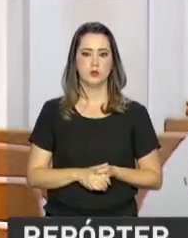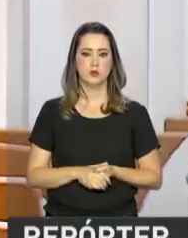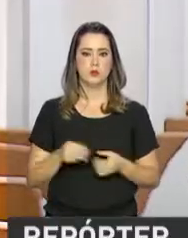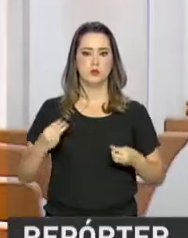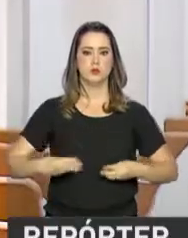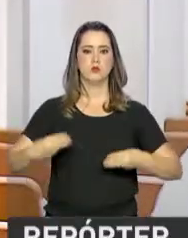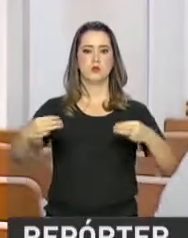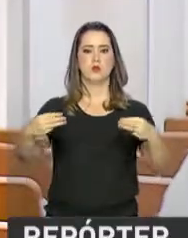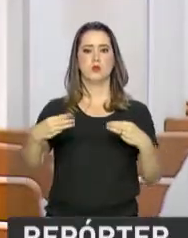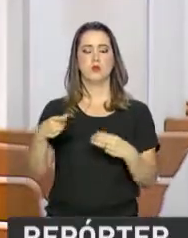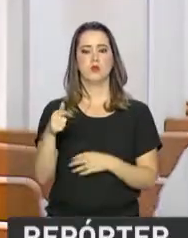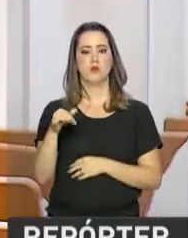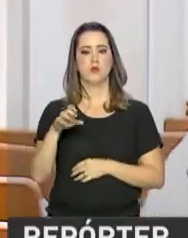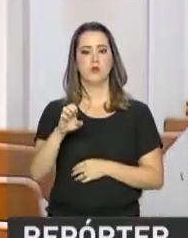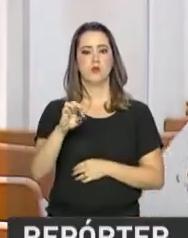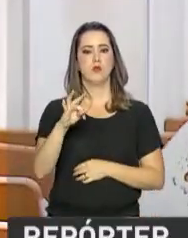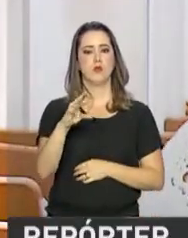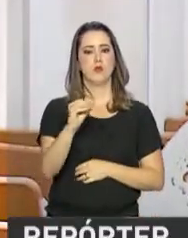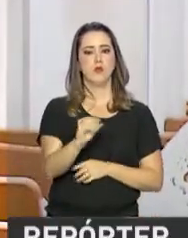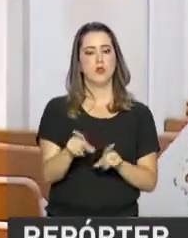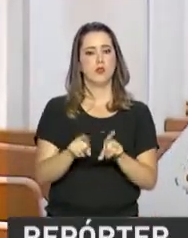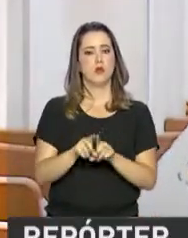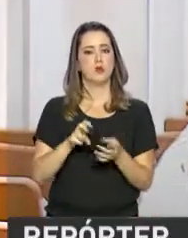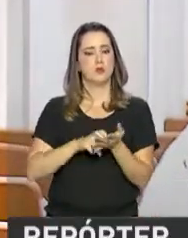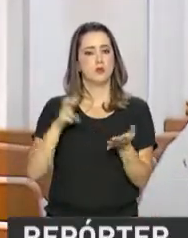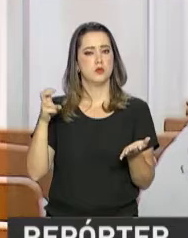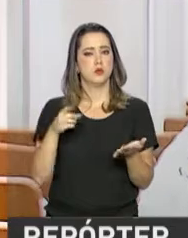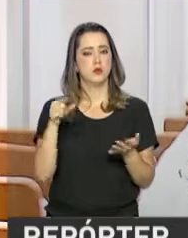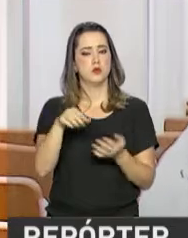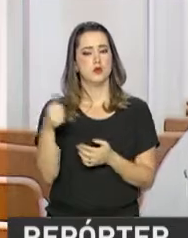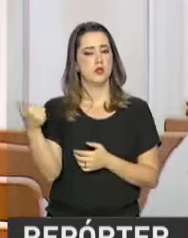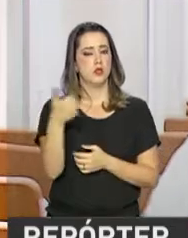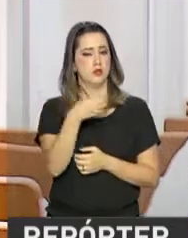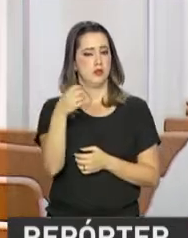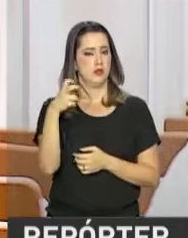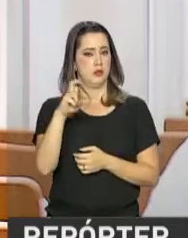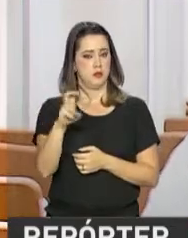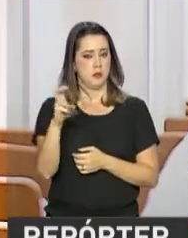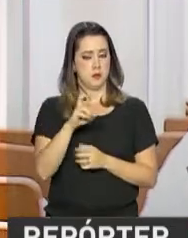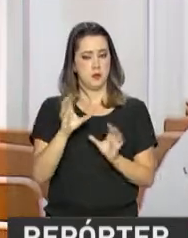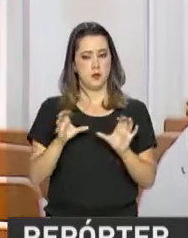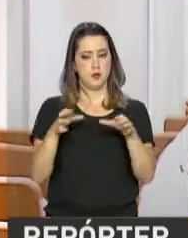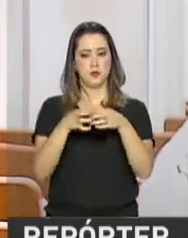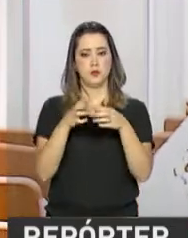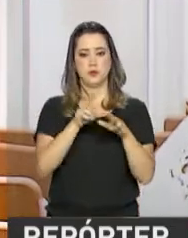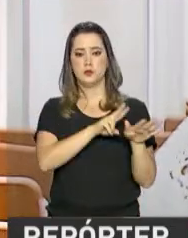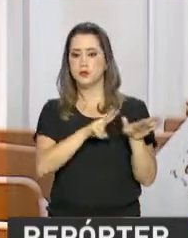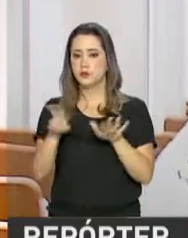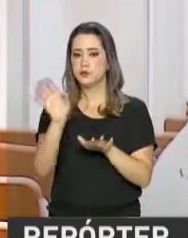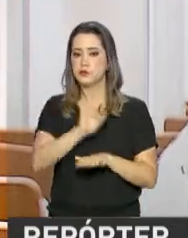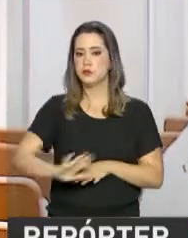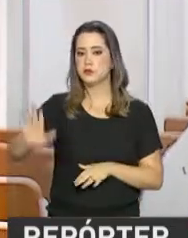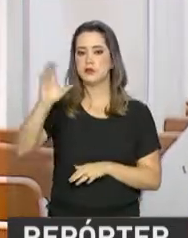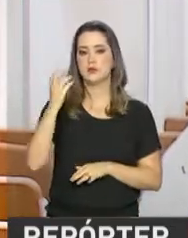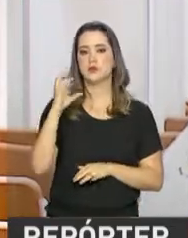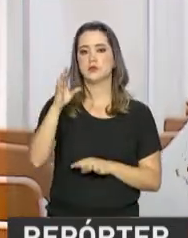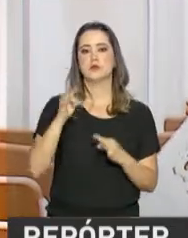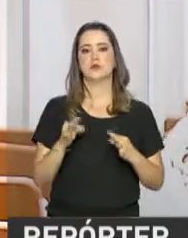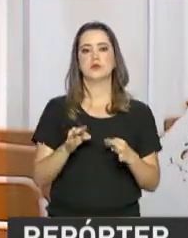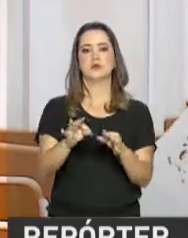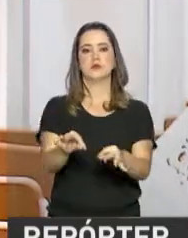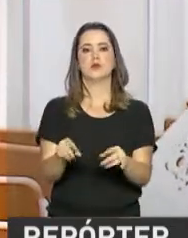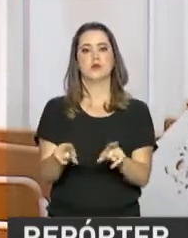ministro gilberto kassab lançou na manhã desta terça feira a 15ª edição da semana nacional de ciência e tecnologia